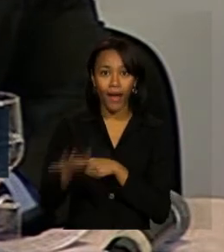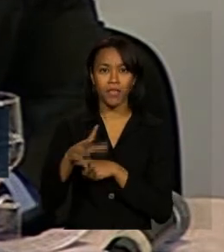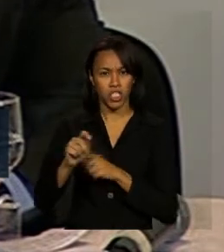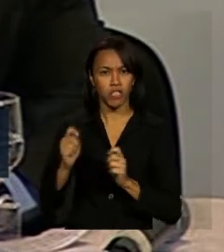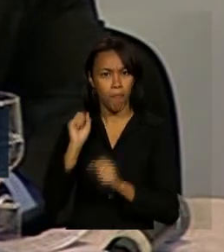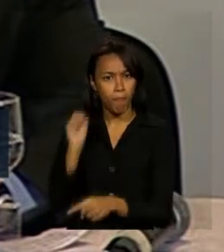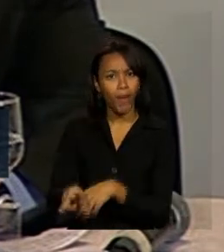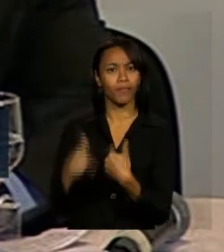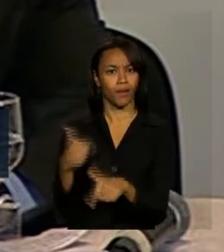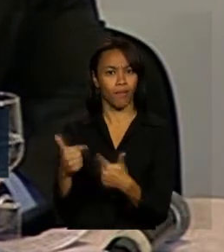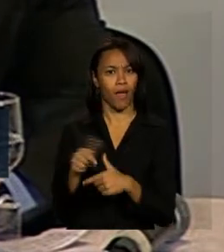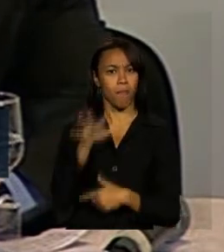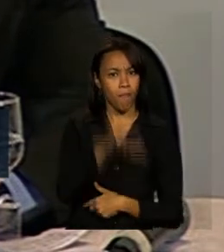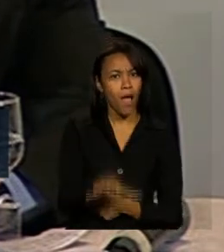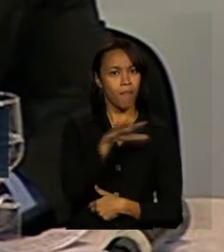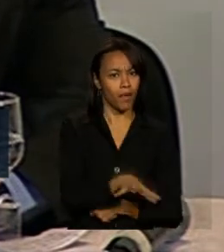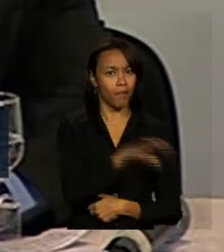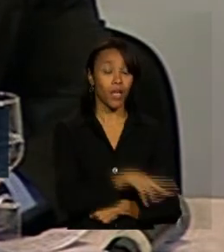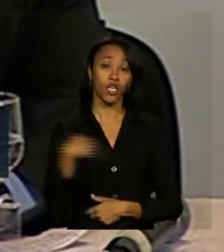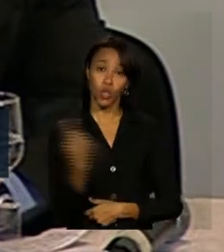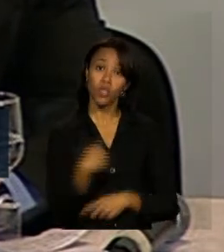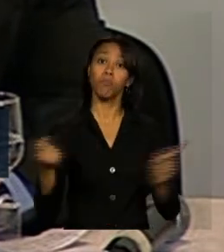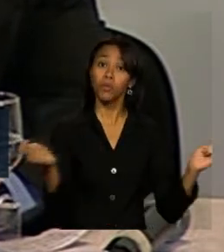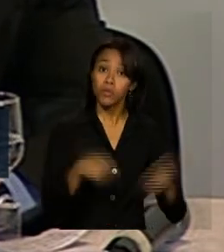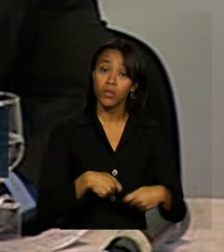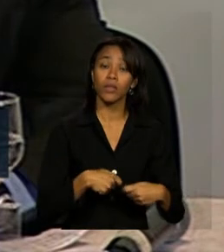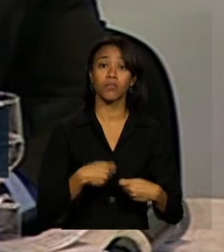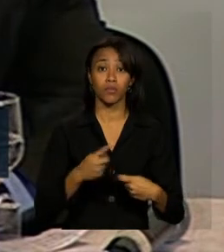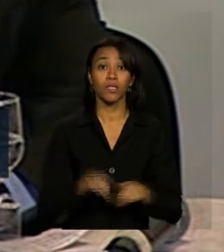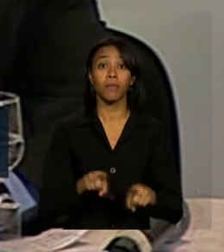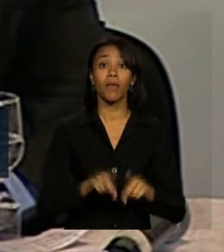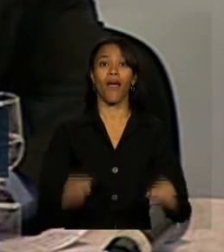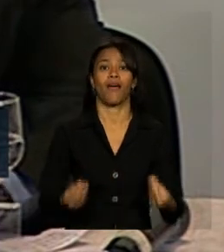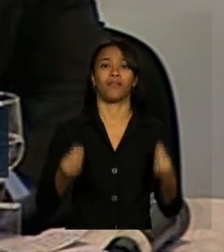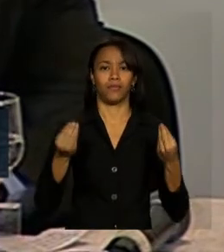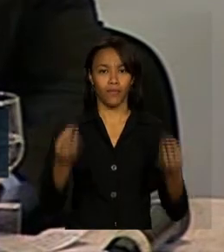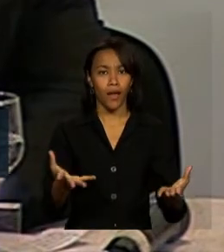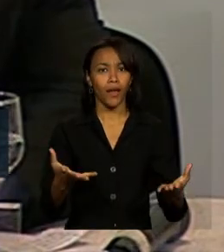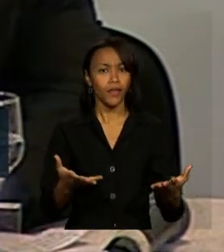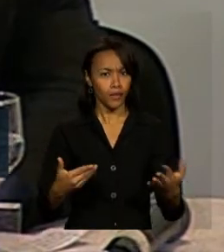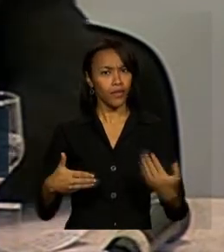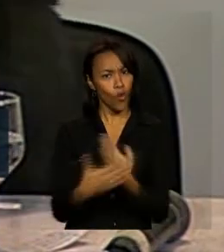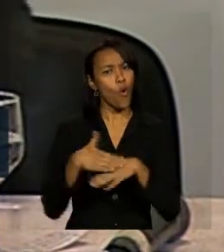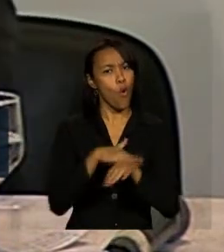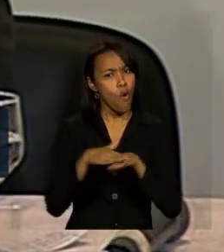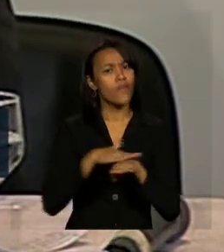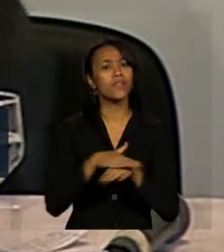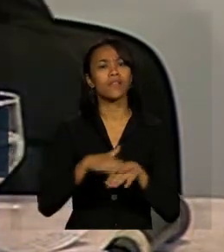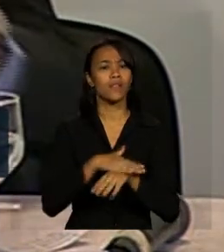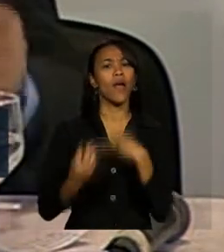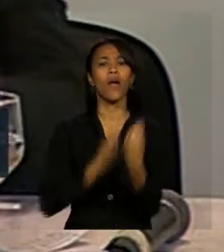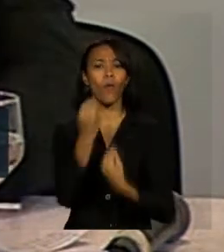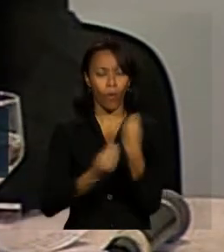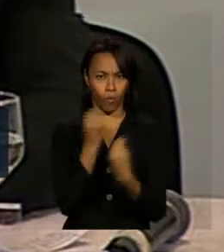Sul-Sul, por meio da qual possamos passar a devolver e compartilhar, através de programas